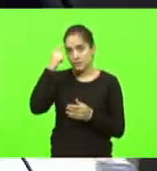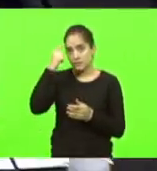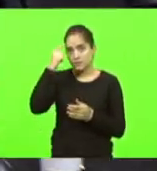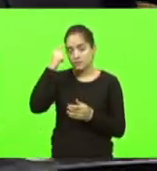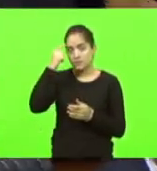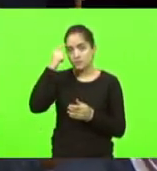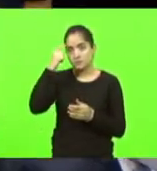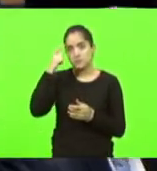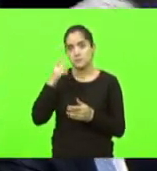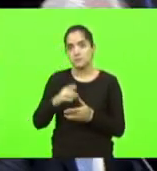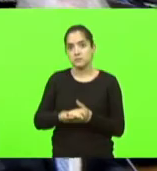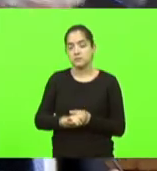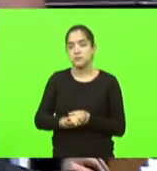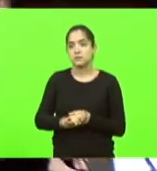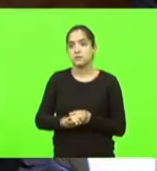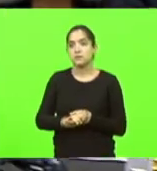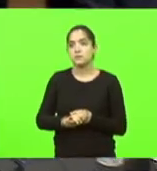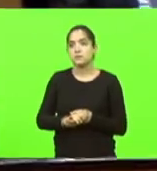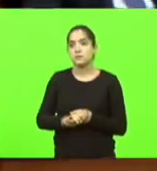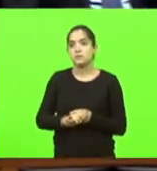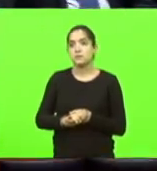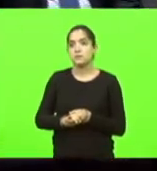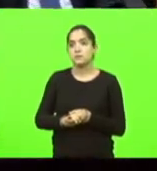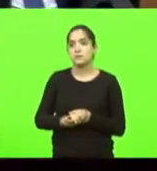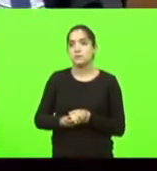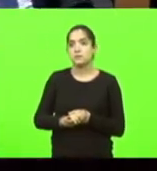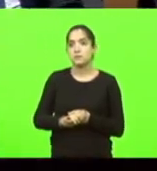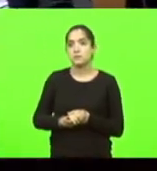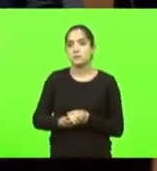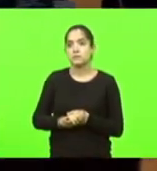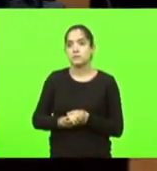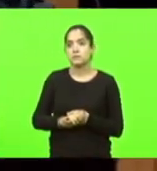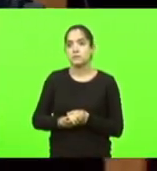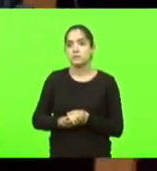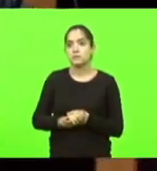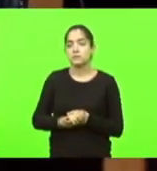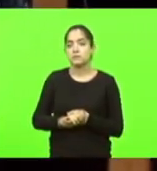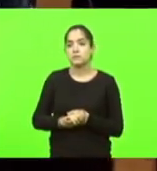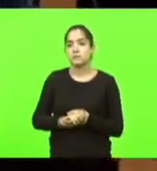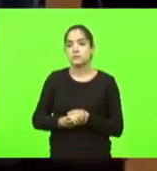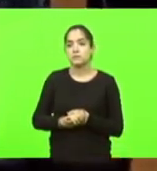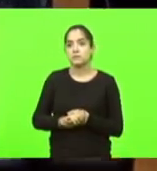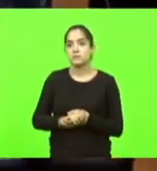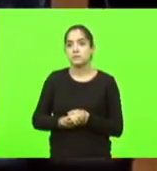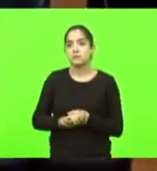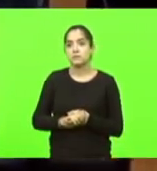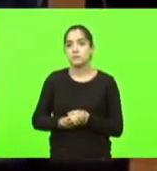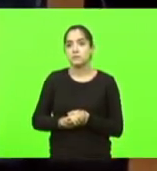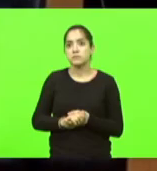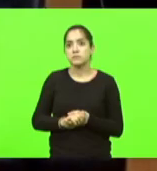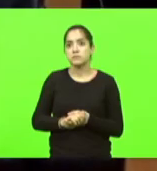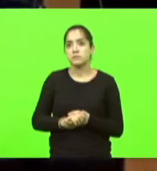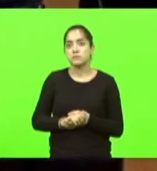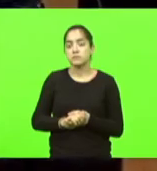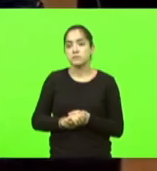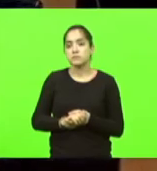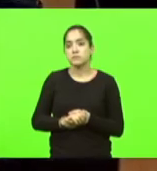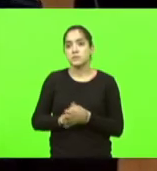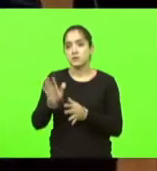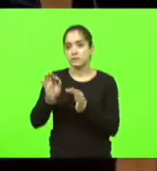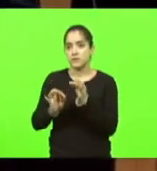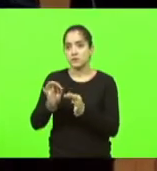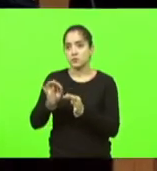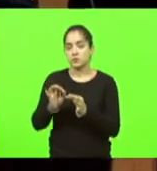tô eu não tô Deputado Jessy a vossa excelência o direito da palavra a fazer este julgamento Não Sou Eu de Portal ascendência